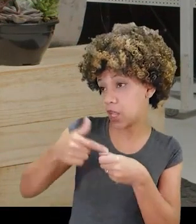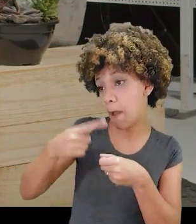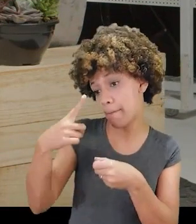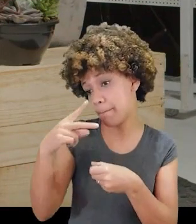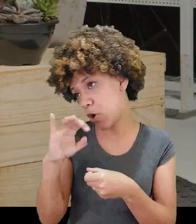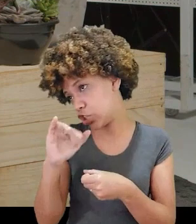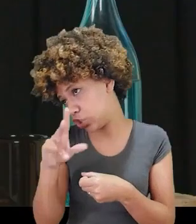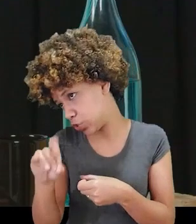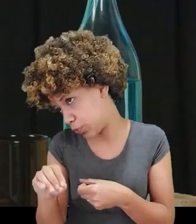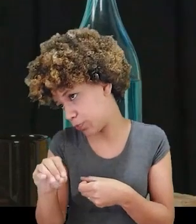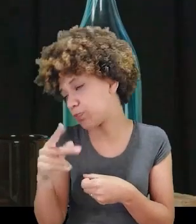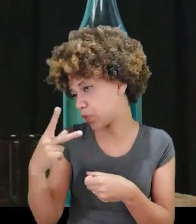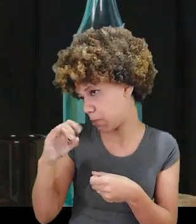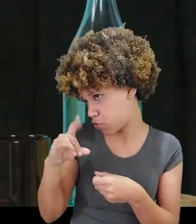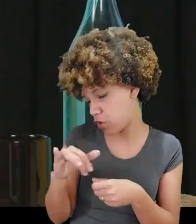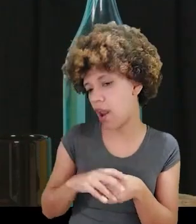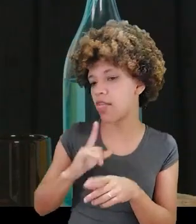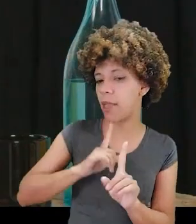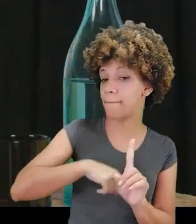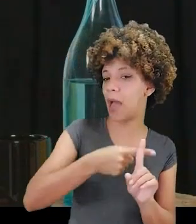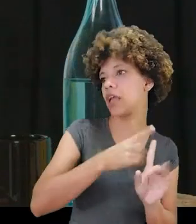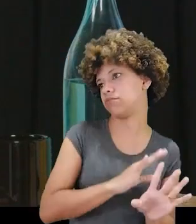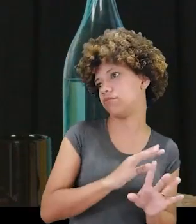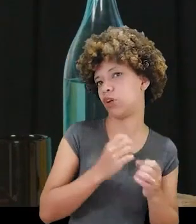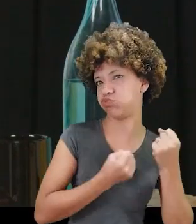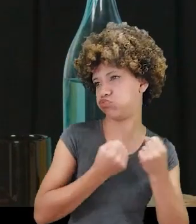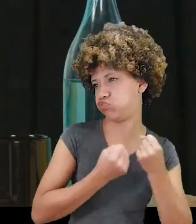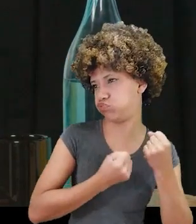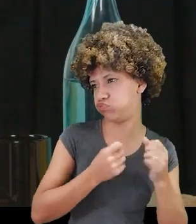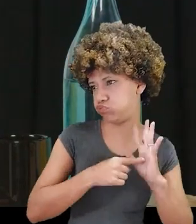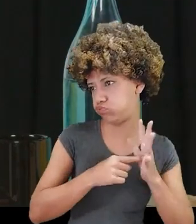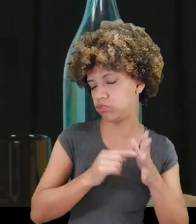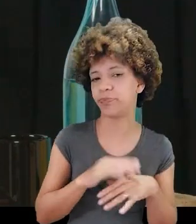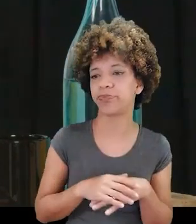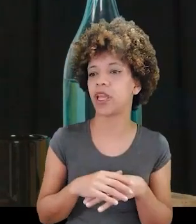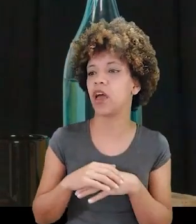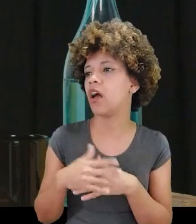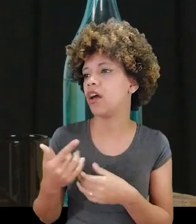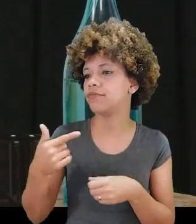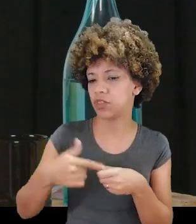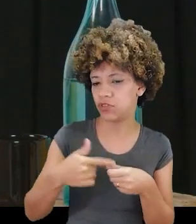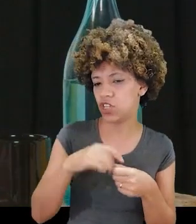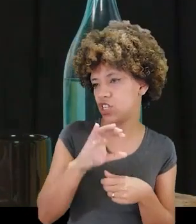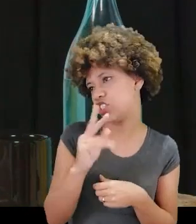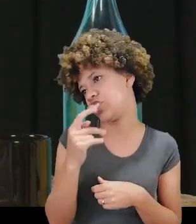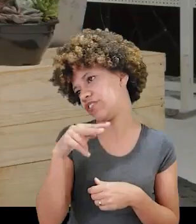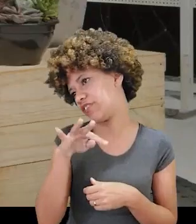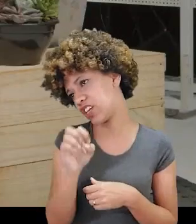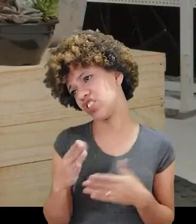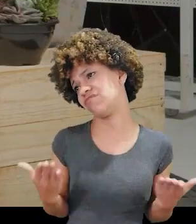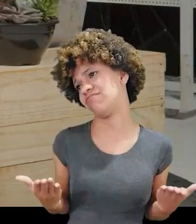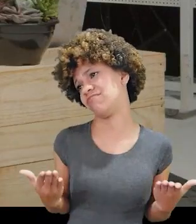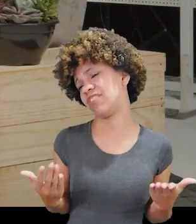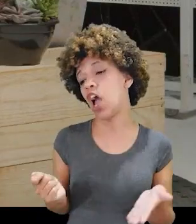Gasolina Podium gasolina pode Galina pode dar gases na capital Canario é muito maior que a da zona comum sim entendeu Aí tu vai botar um Chevette na casa não